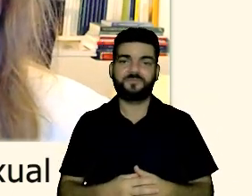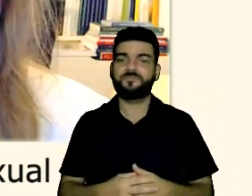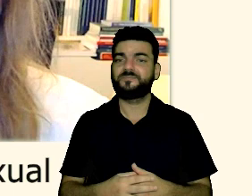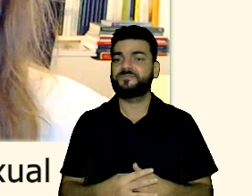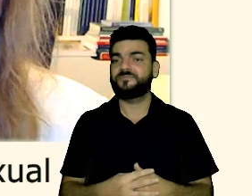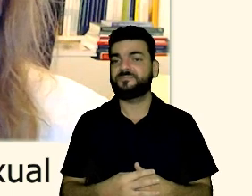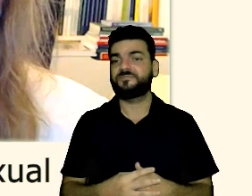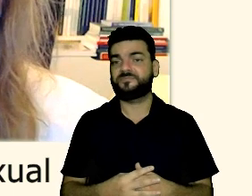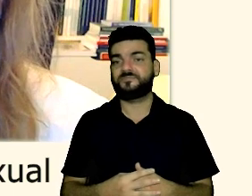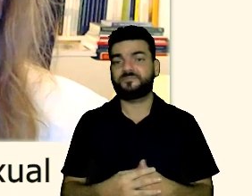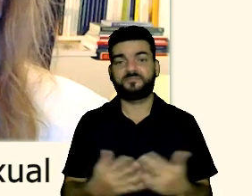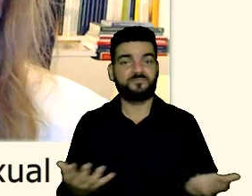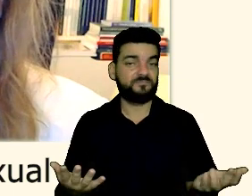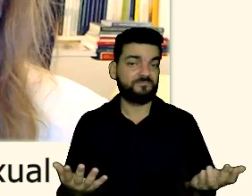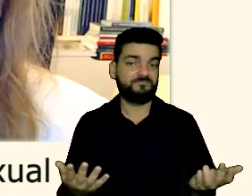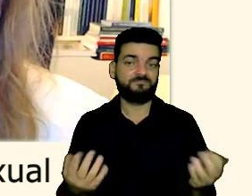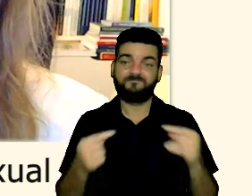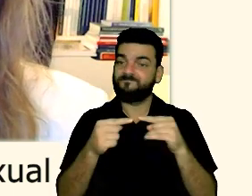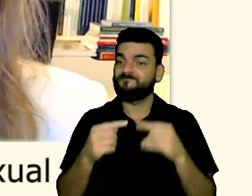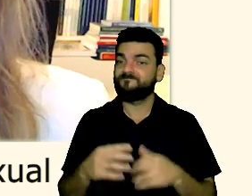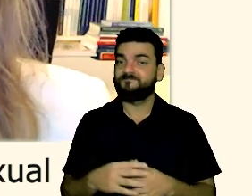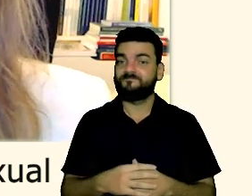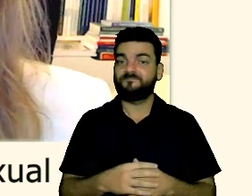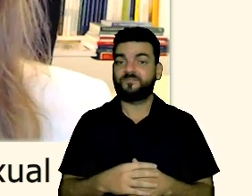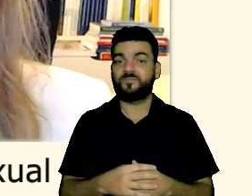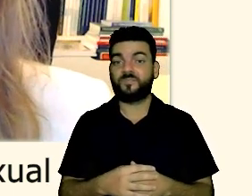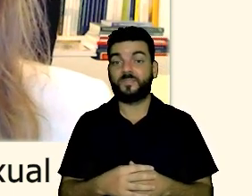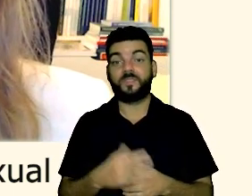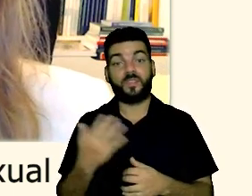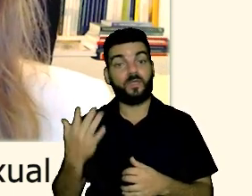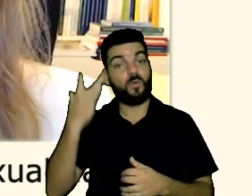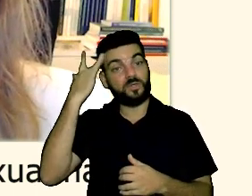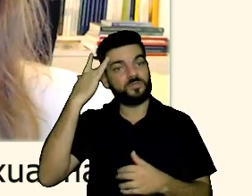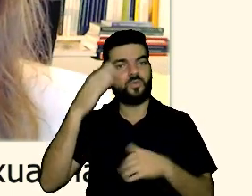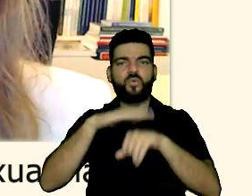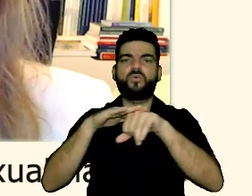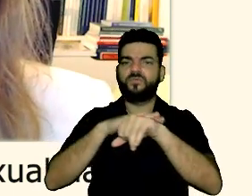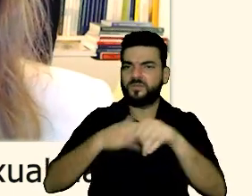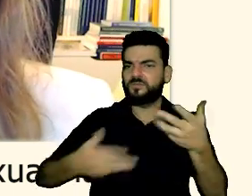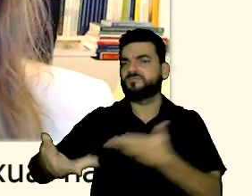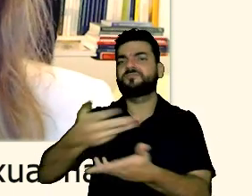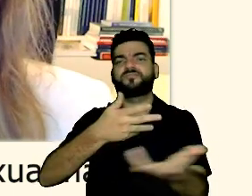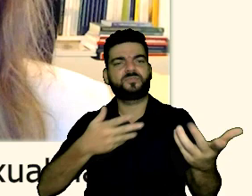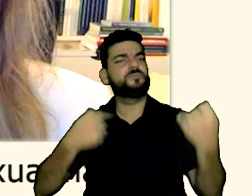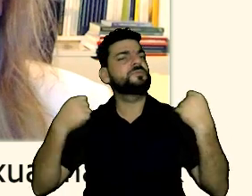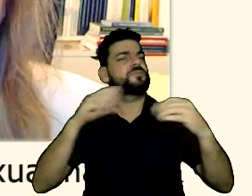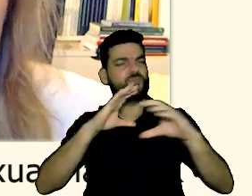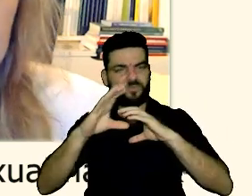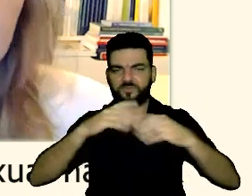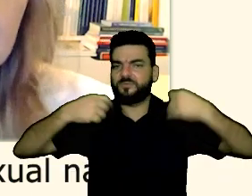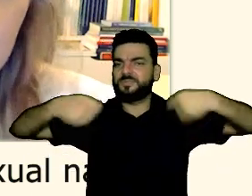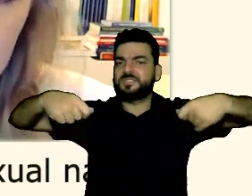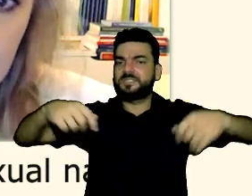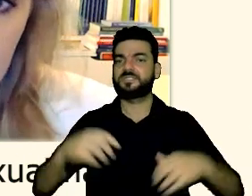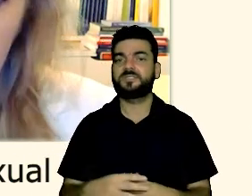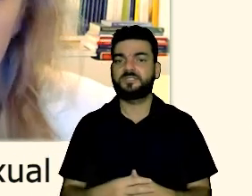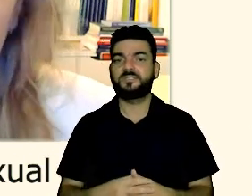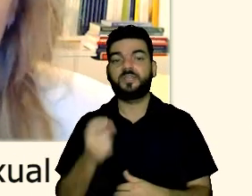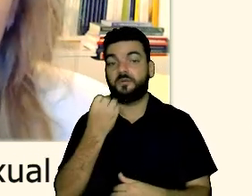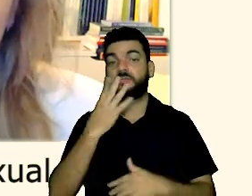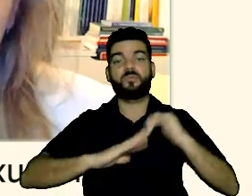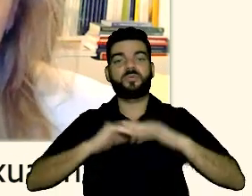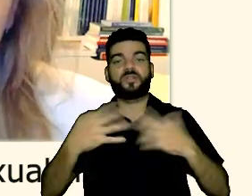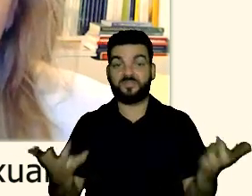nunca tive um desdobramento em que eu chegasse para conversar com a pessoa, pedisse para parar com aquela brincadeira que eu não estava me fazendo bem, que isso não